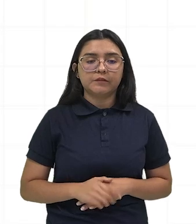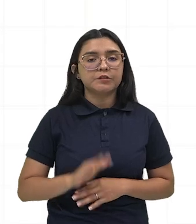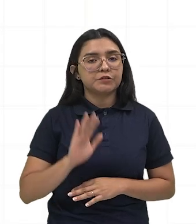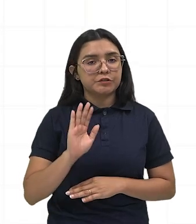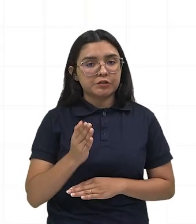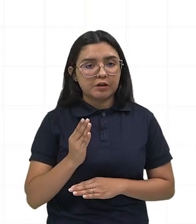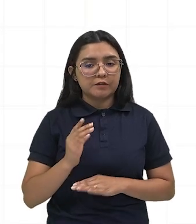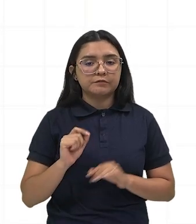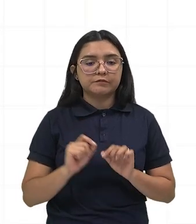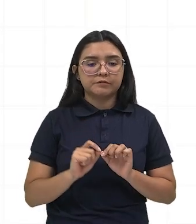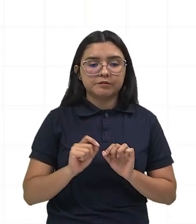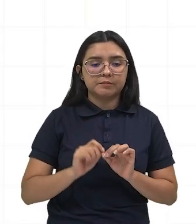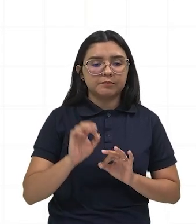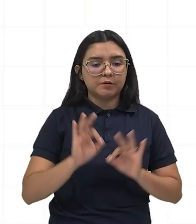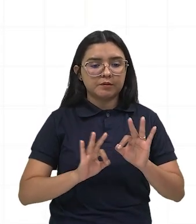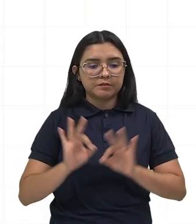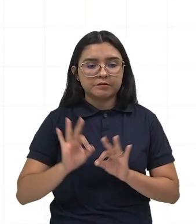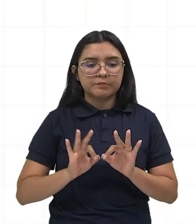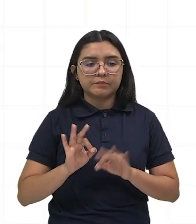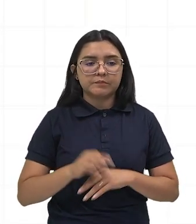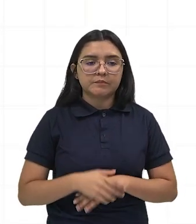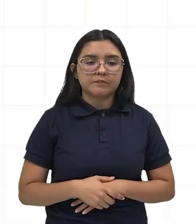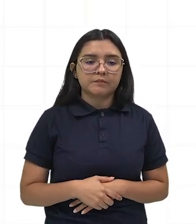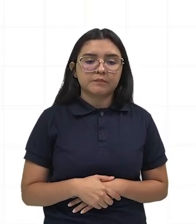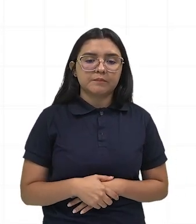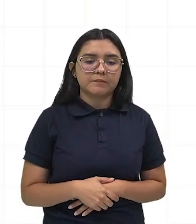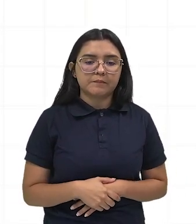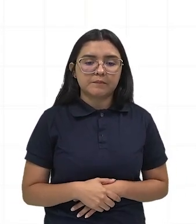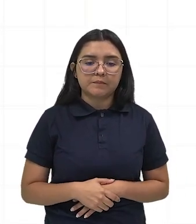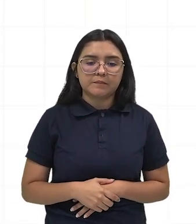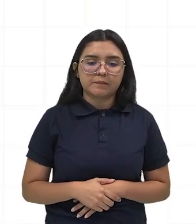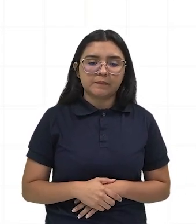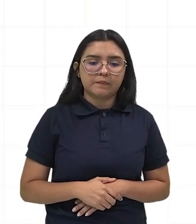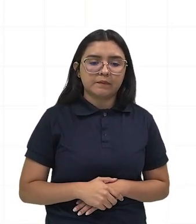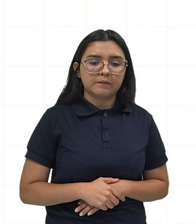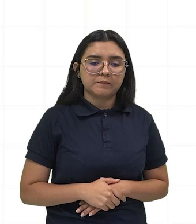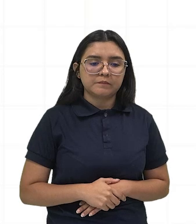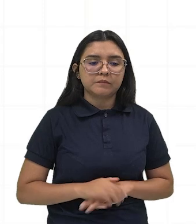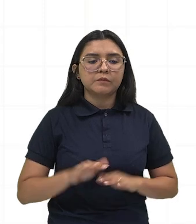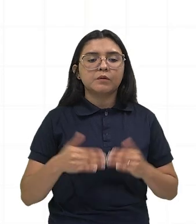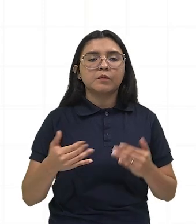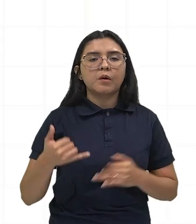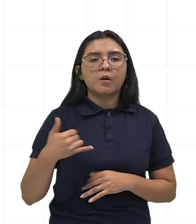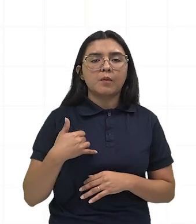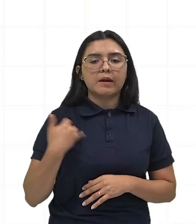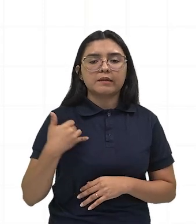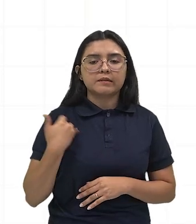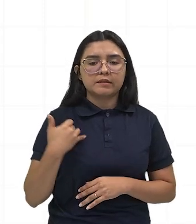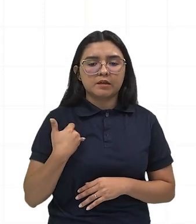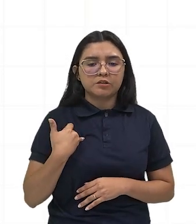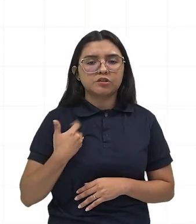já fizemos isso, bonitinho. Qual é a idade que aparece